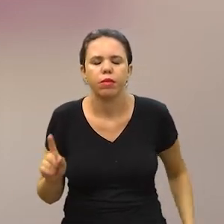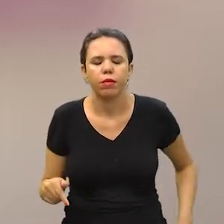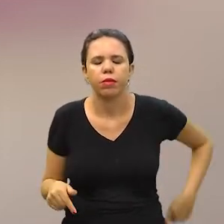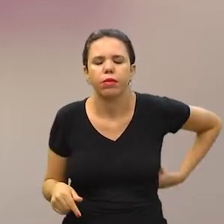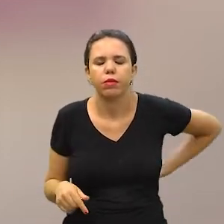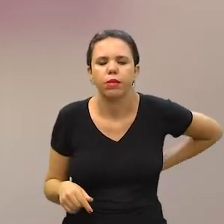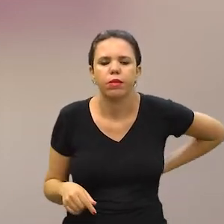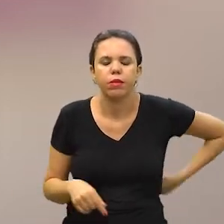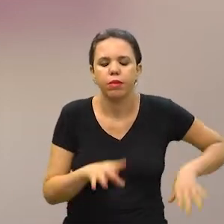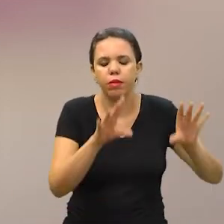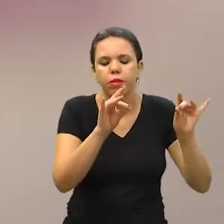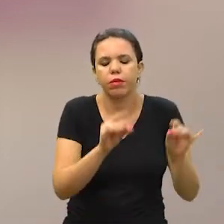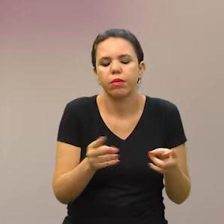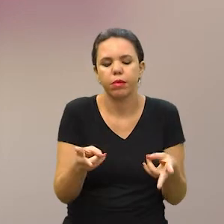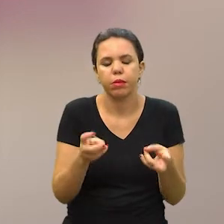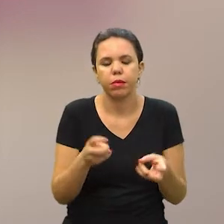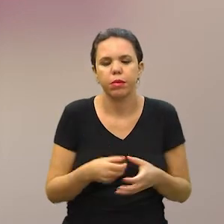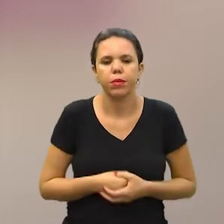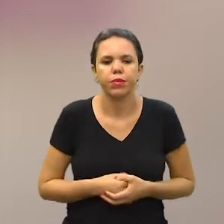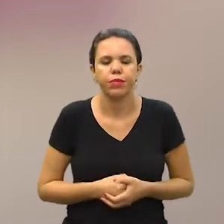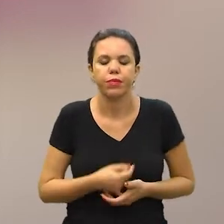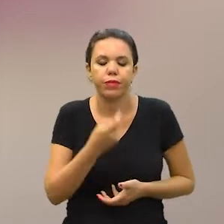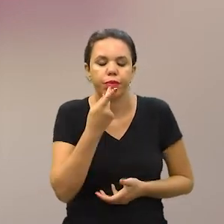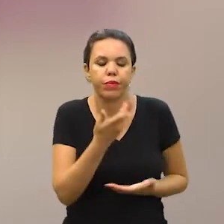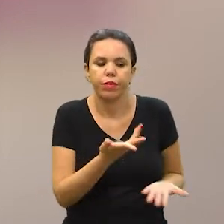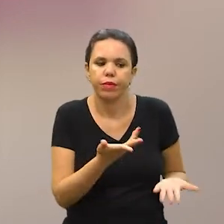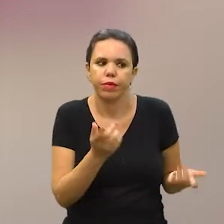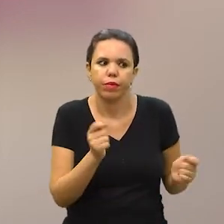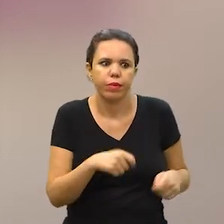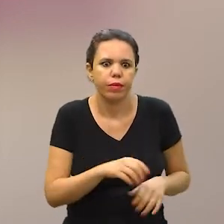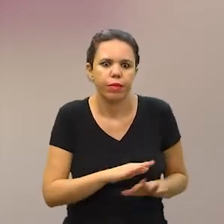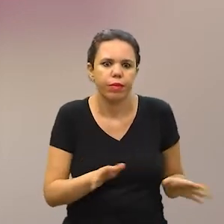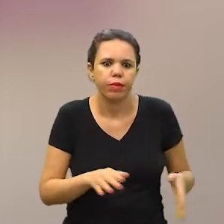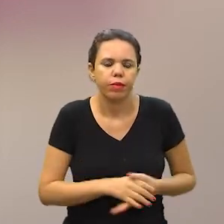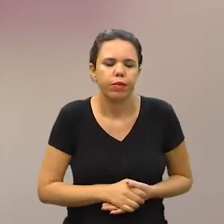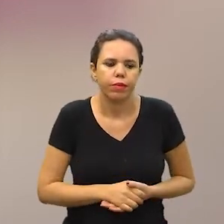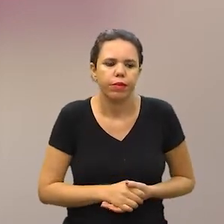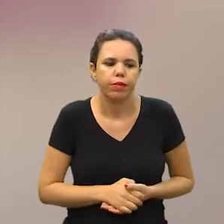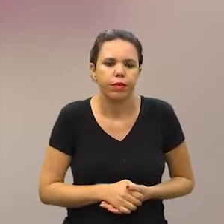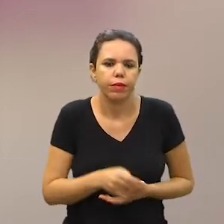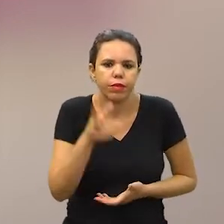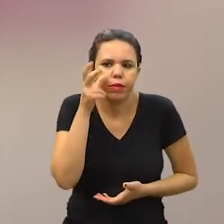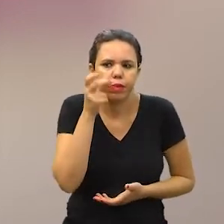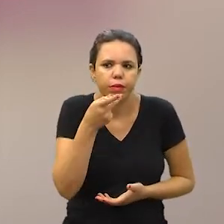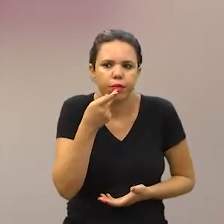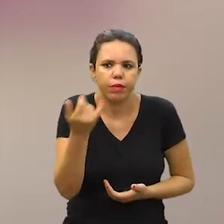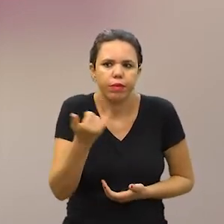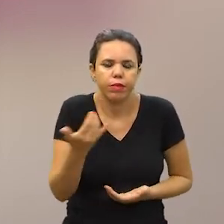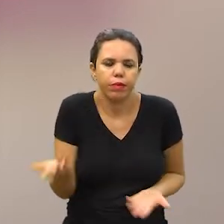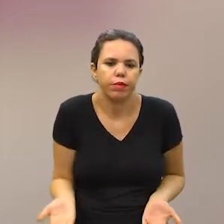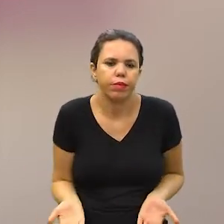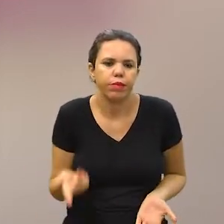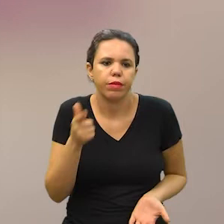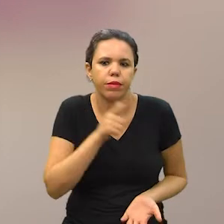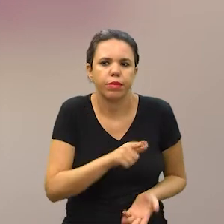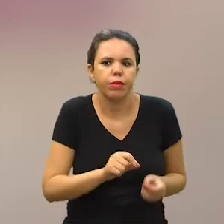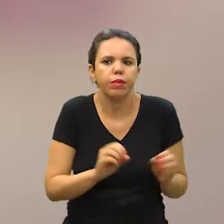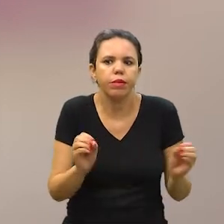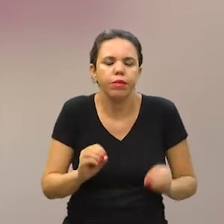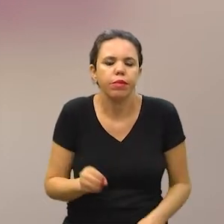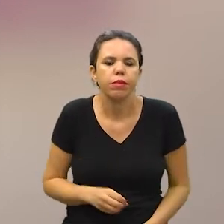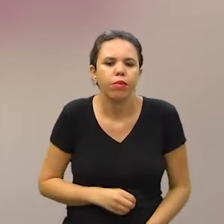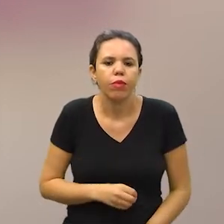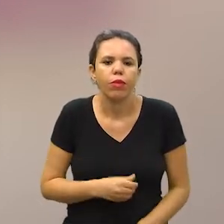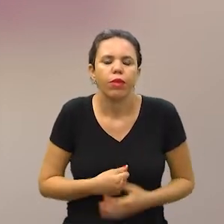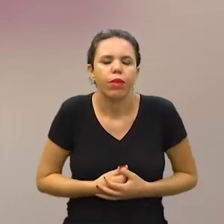assim, esses detalhes a gente consegue ver e falar, olha, não é possível, né? Ele ouve o que a gente fala, mas ele não consegue